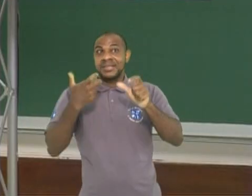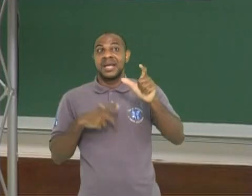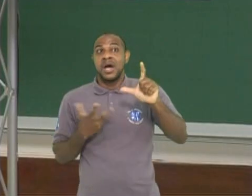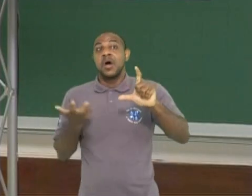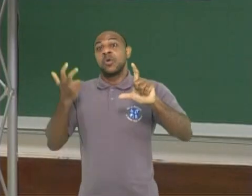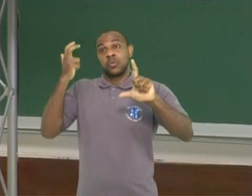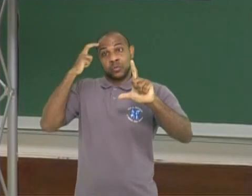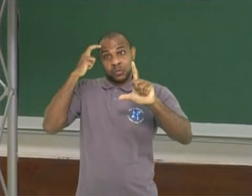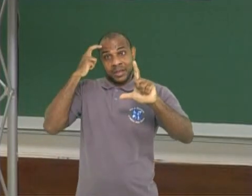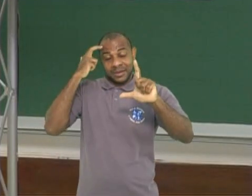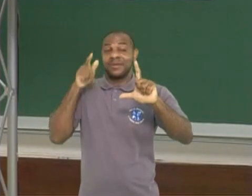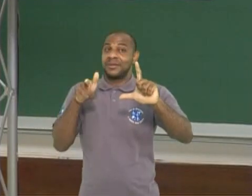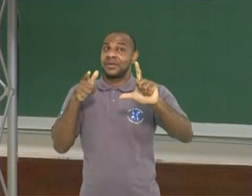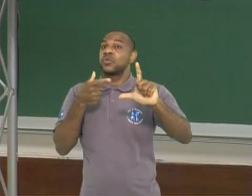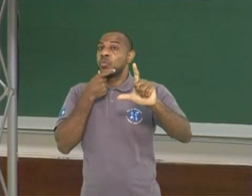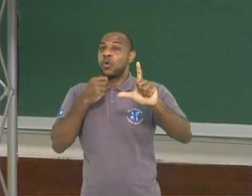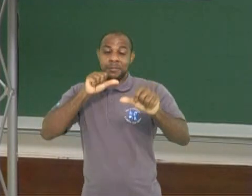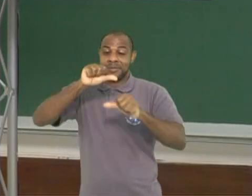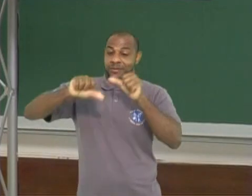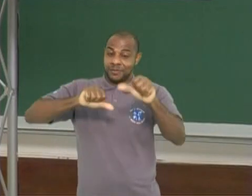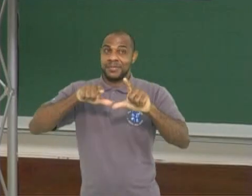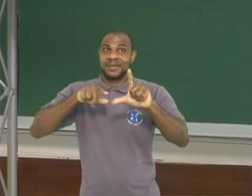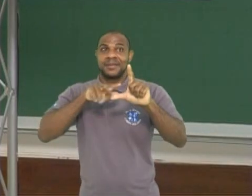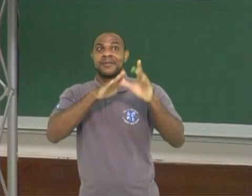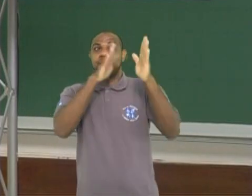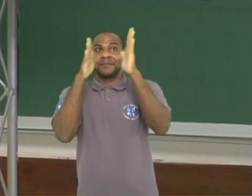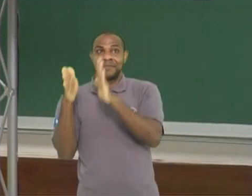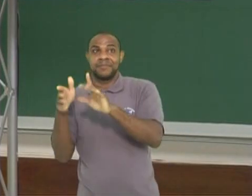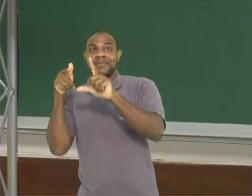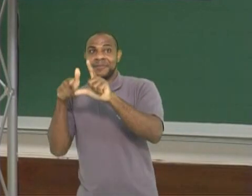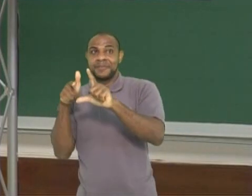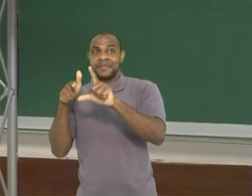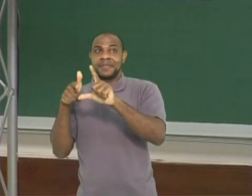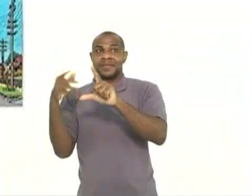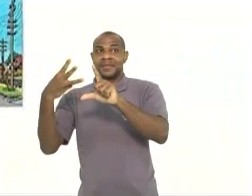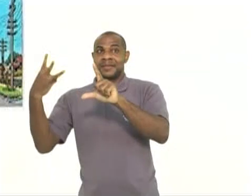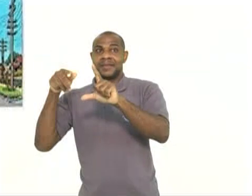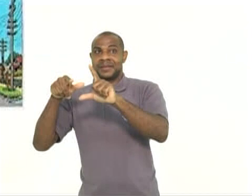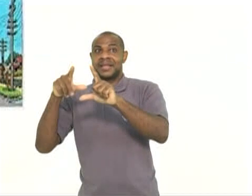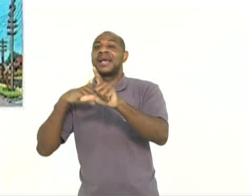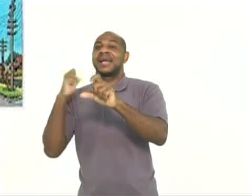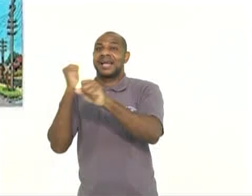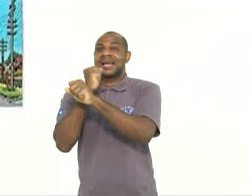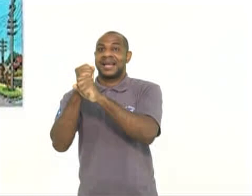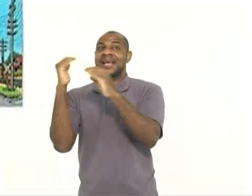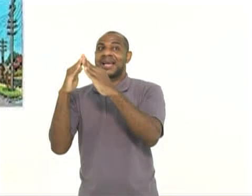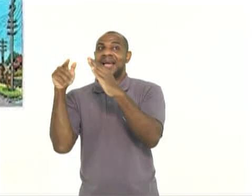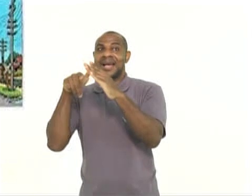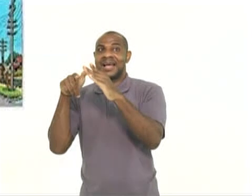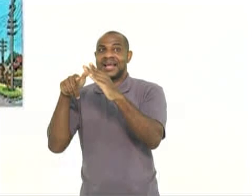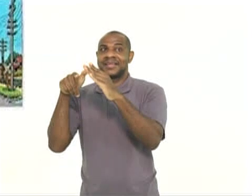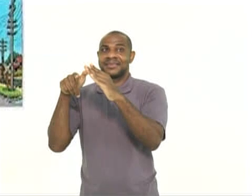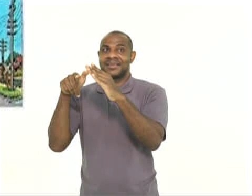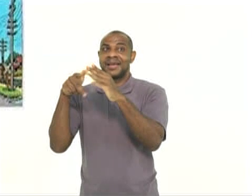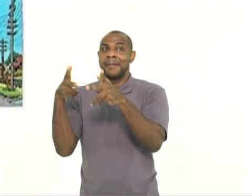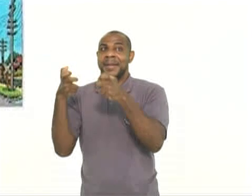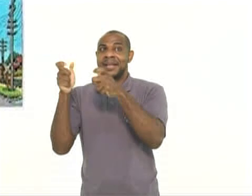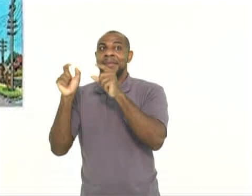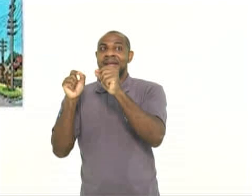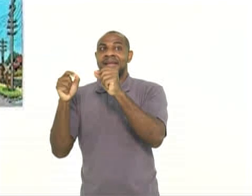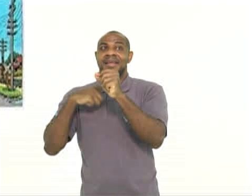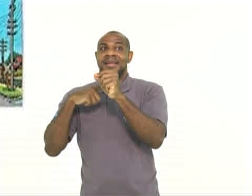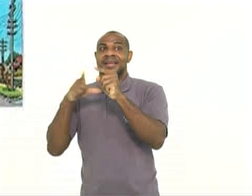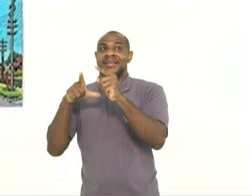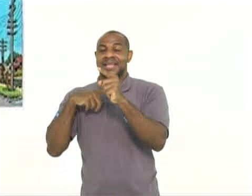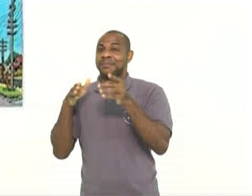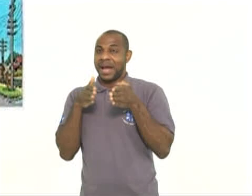culturais presentes ali no espaço. Depois a gente pode ver a construção de uma casa, a gente começa a perceber que já